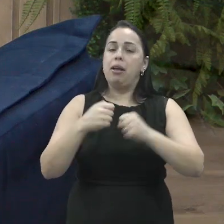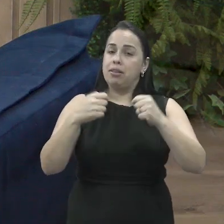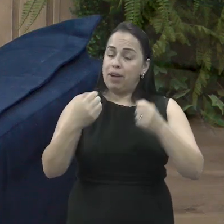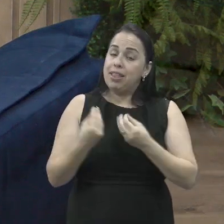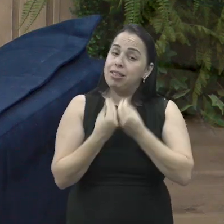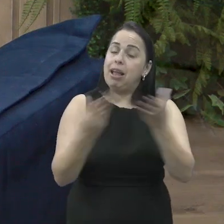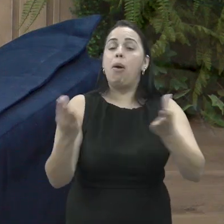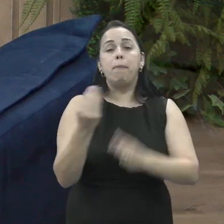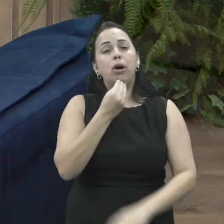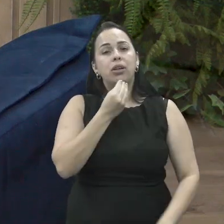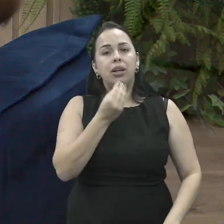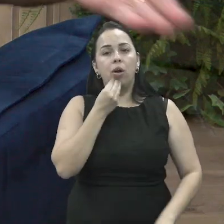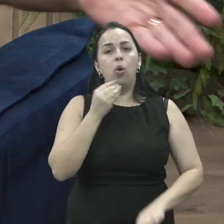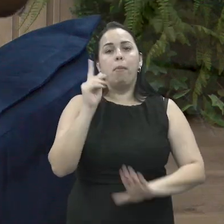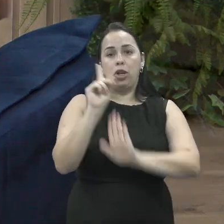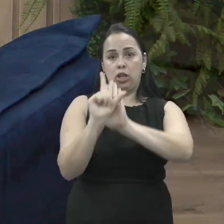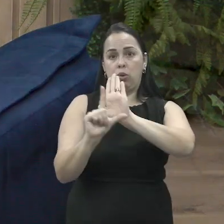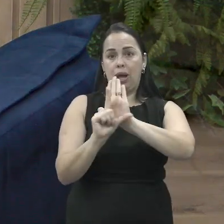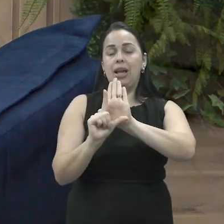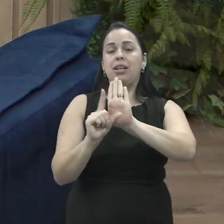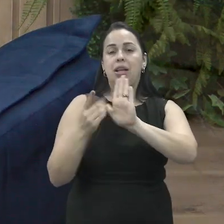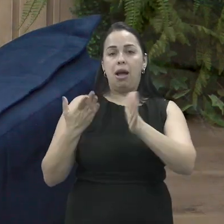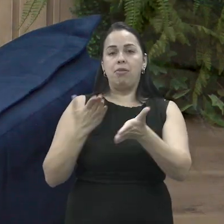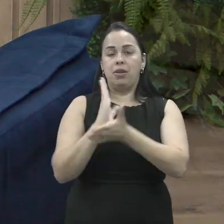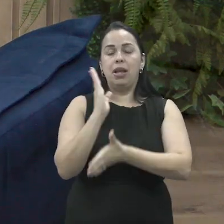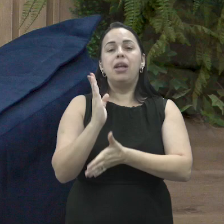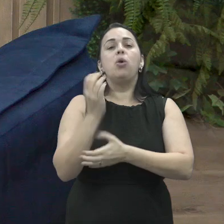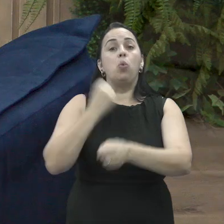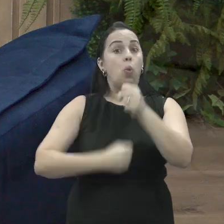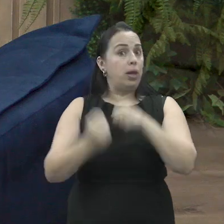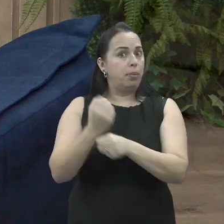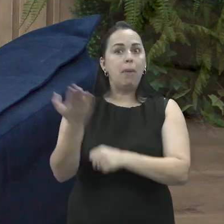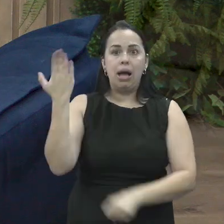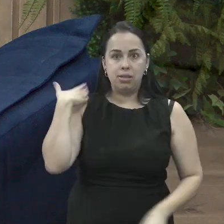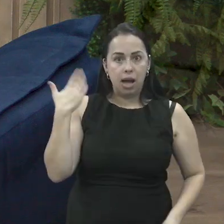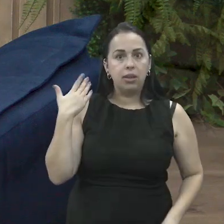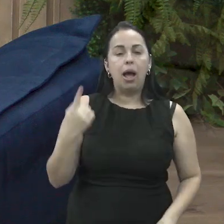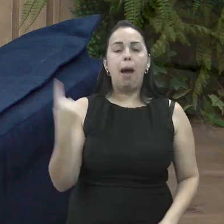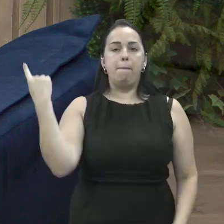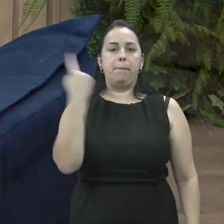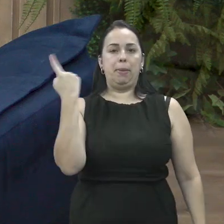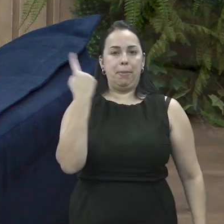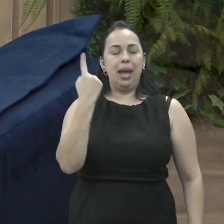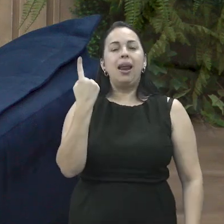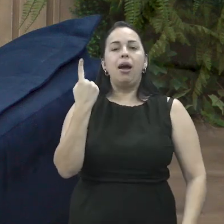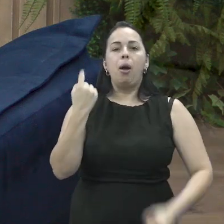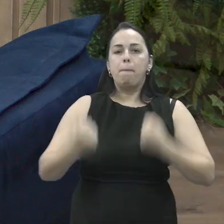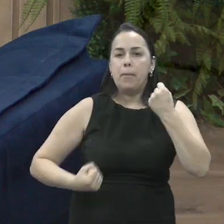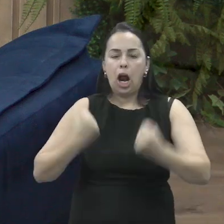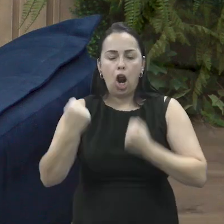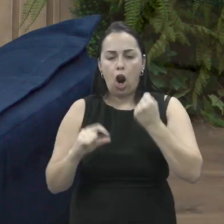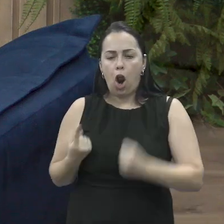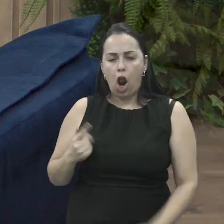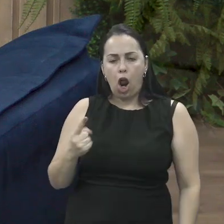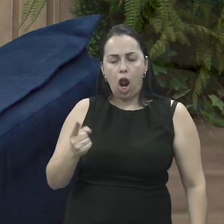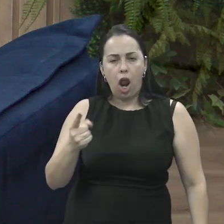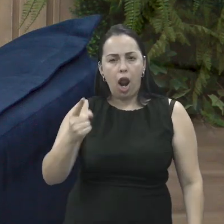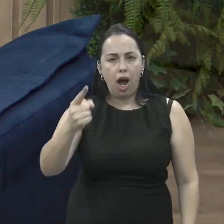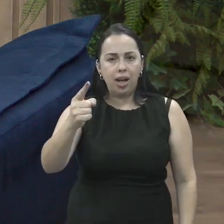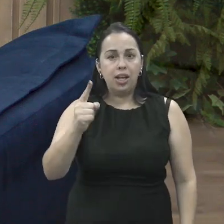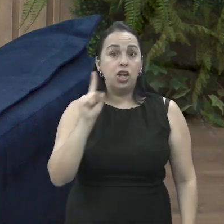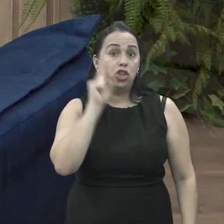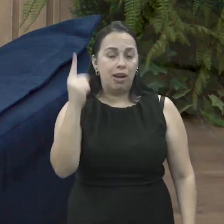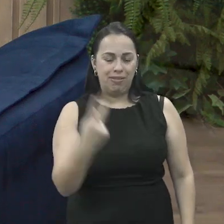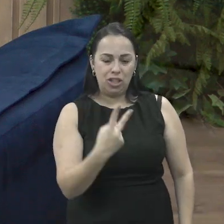de lei também que foi aprovado já no final do ano passado, né, que é a primeira maratona de São José dos Campos, que já estamos trabalhando para ela,